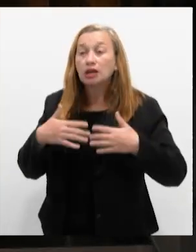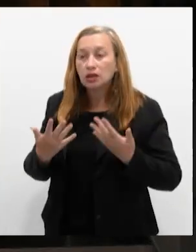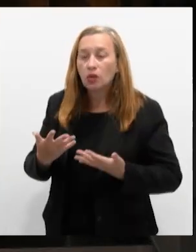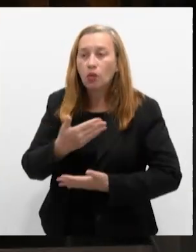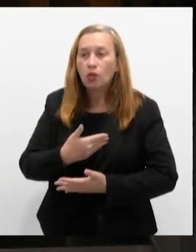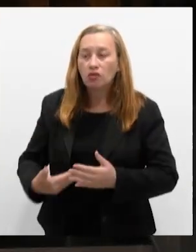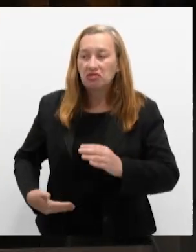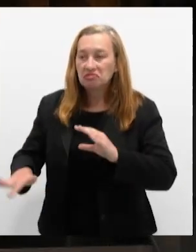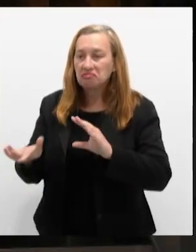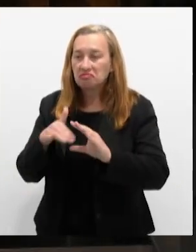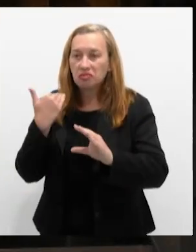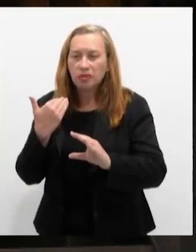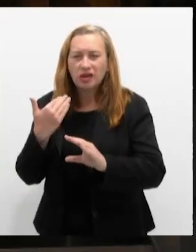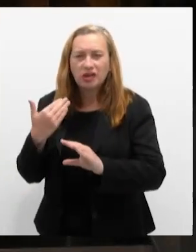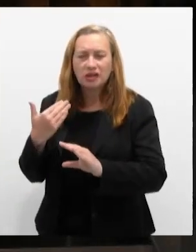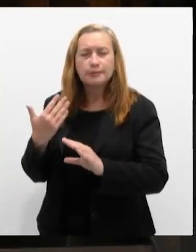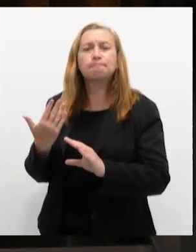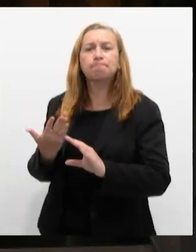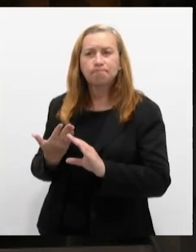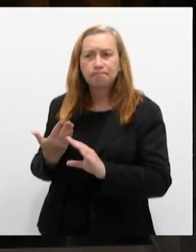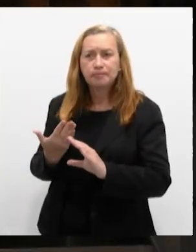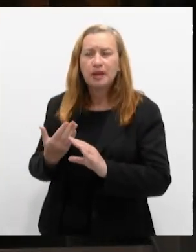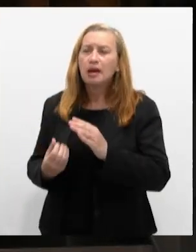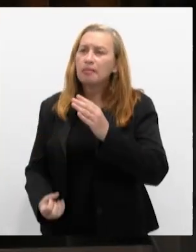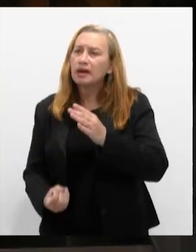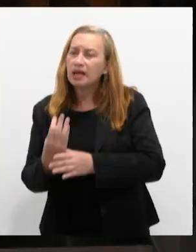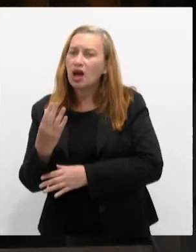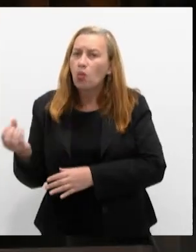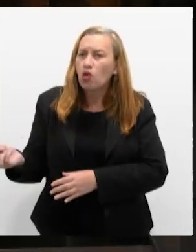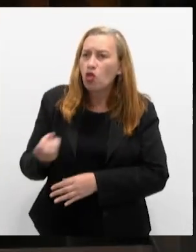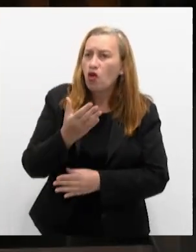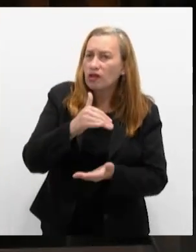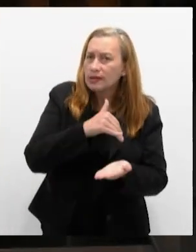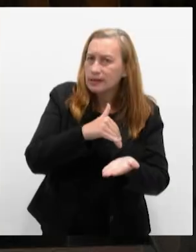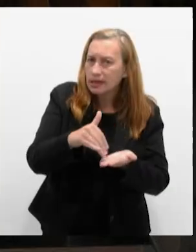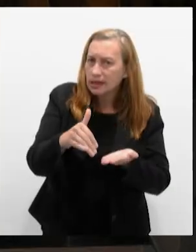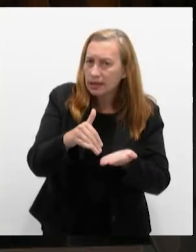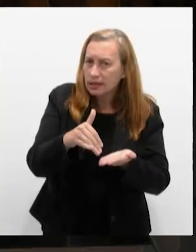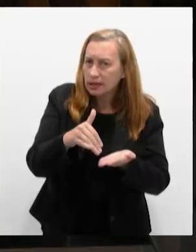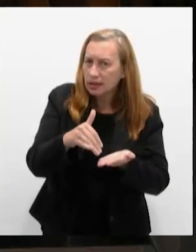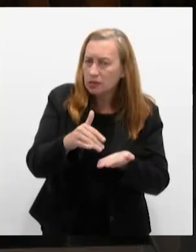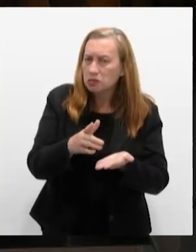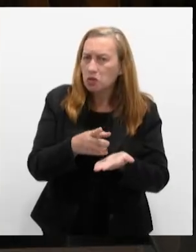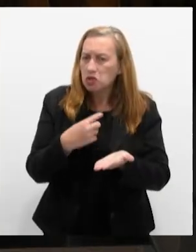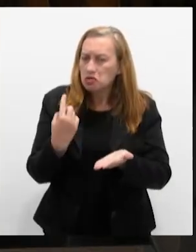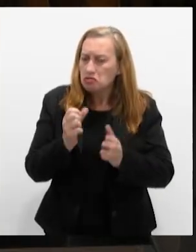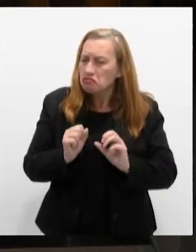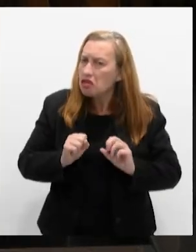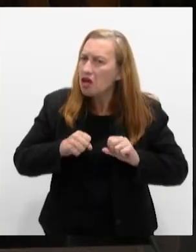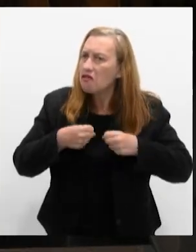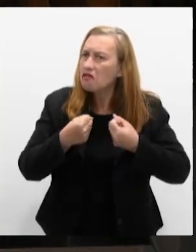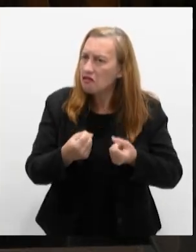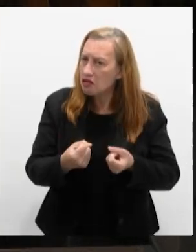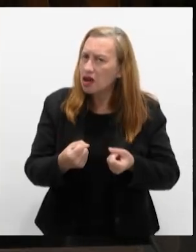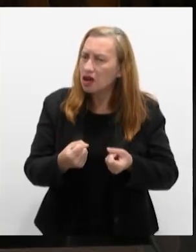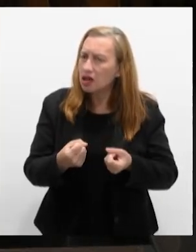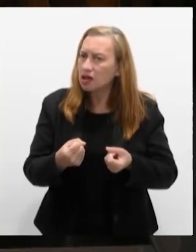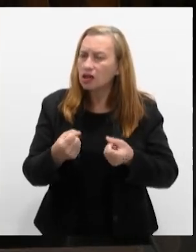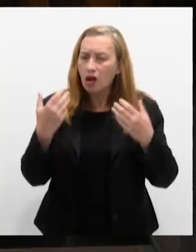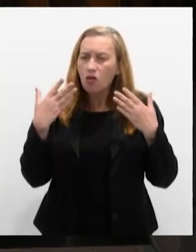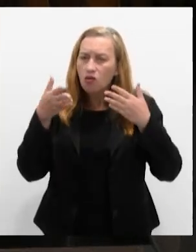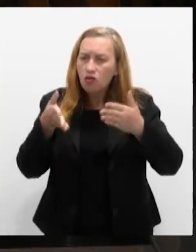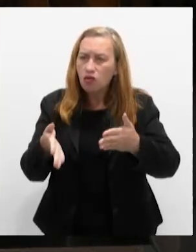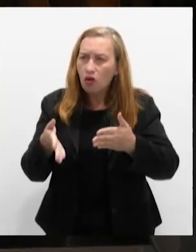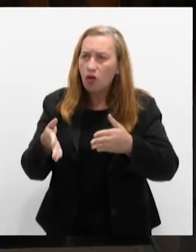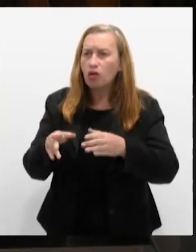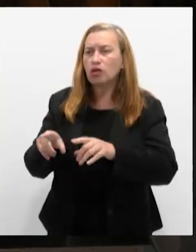manda para essa casa essa mensagem para criar uma nova secretaria, e a gente defende que haja foco na agricultura